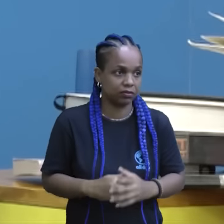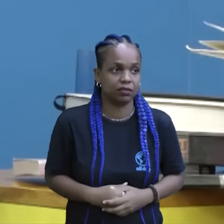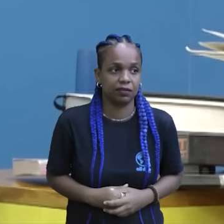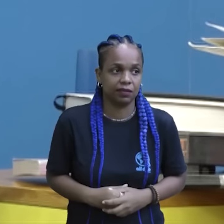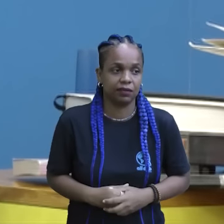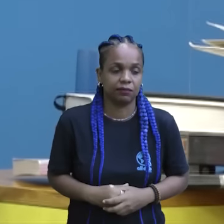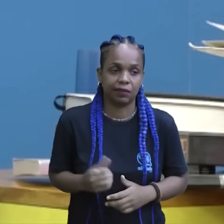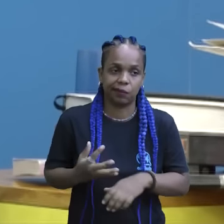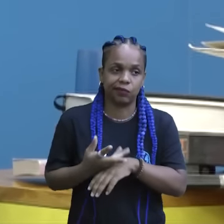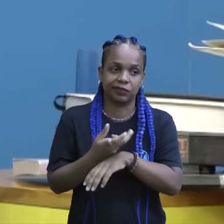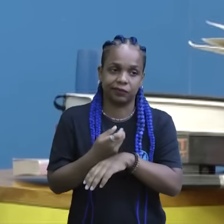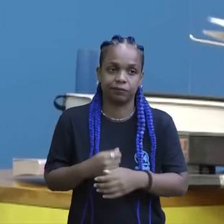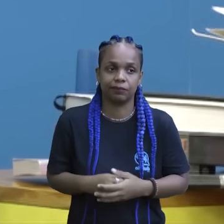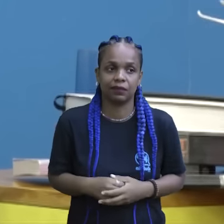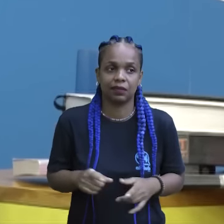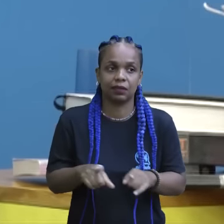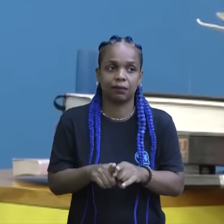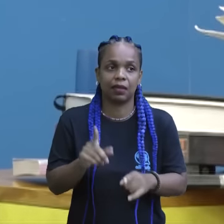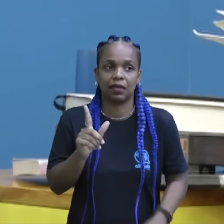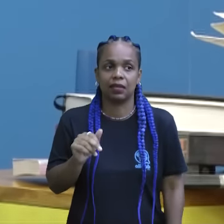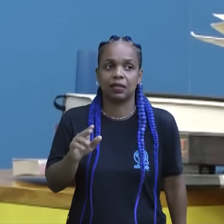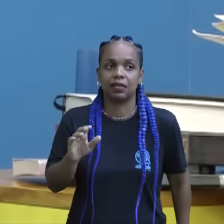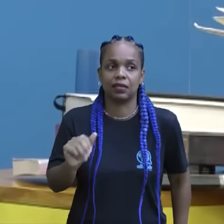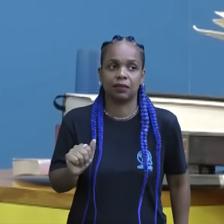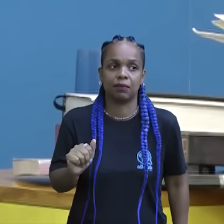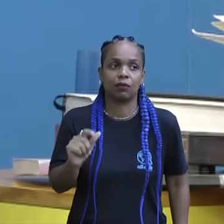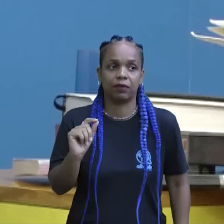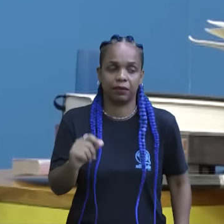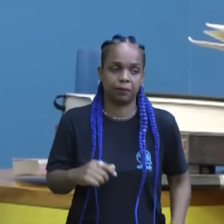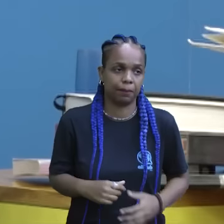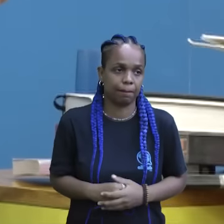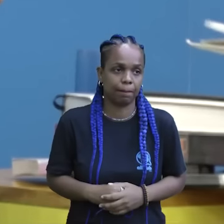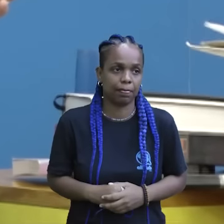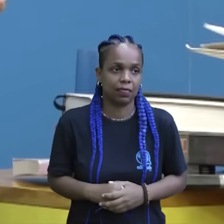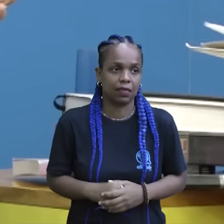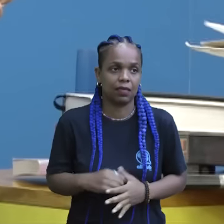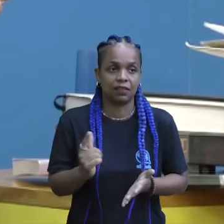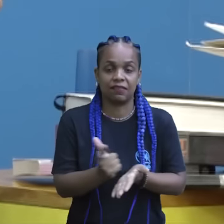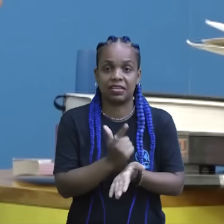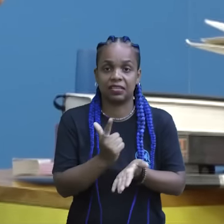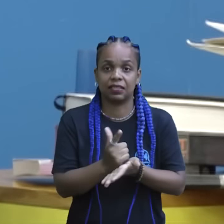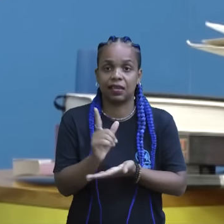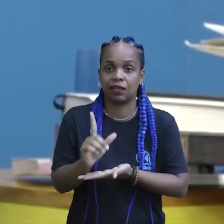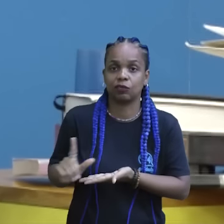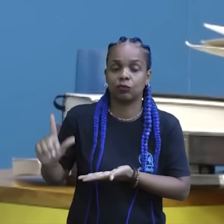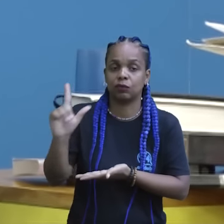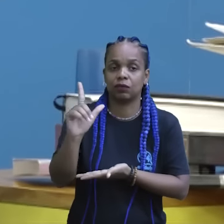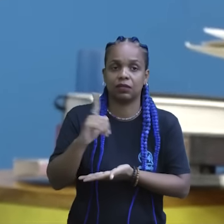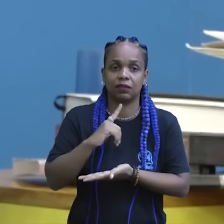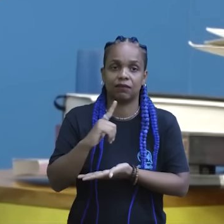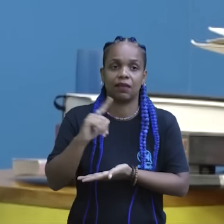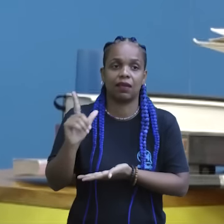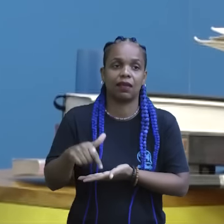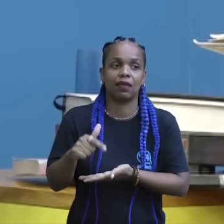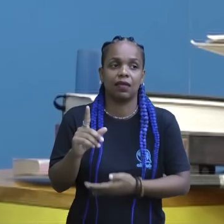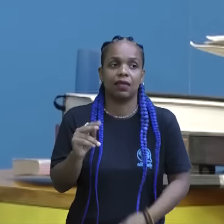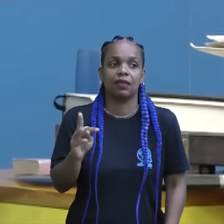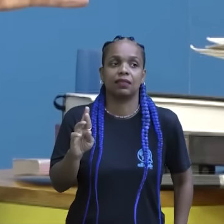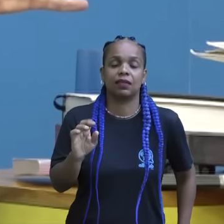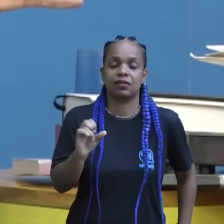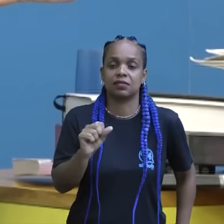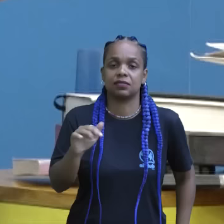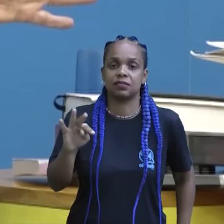uma literatura em trânsito, porque ele alarga a linha do Rio de Janeiro. Para